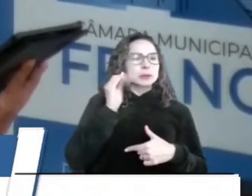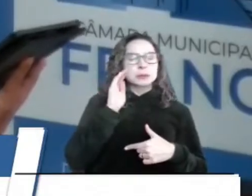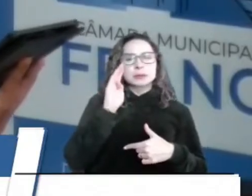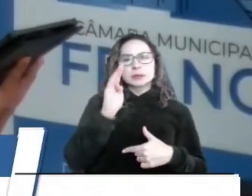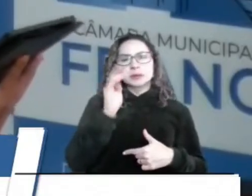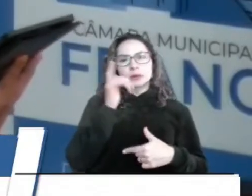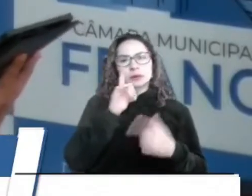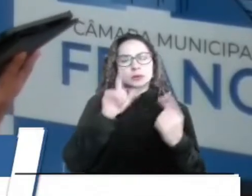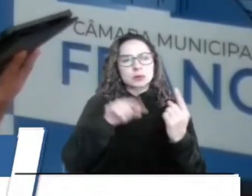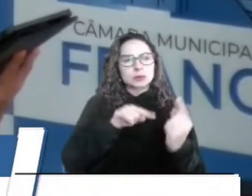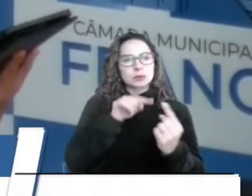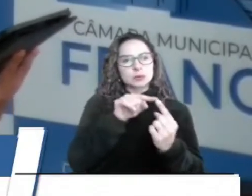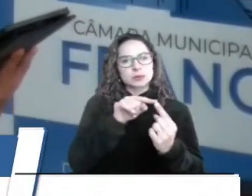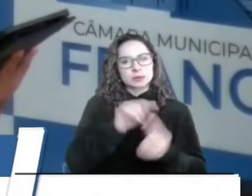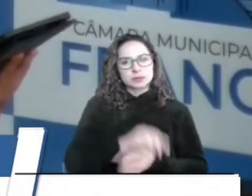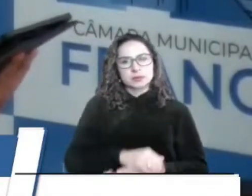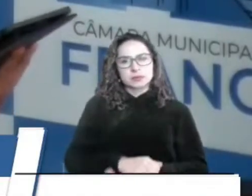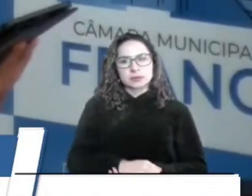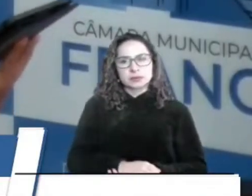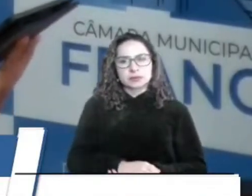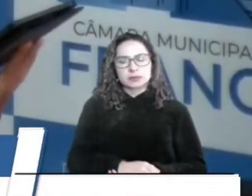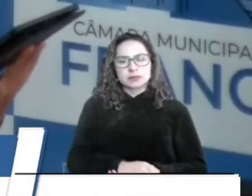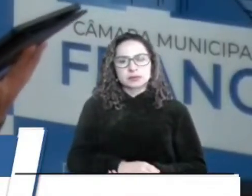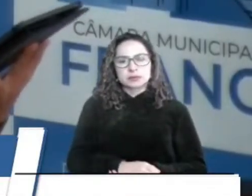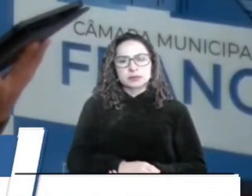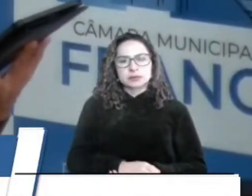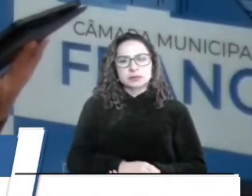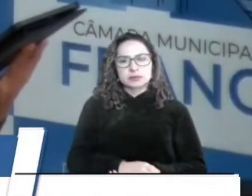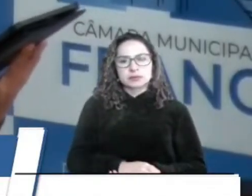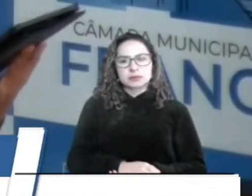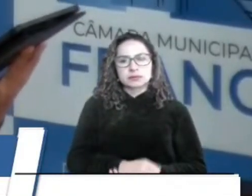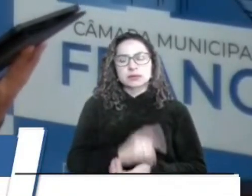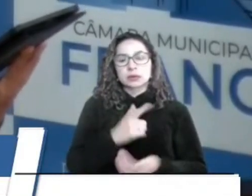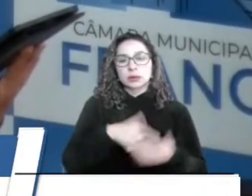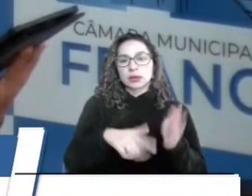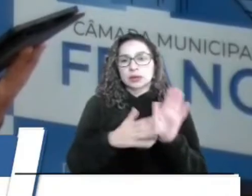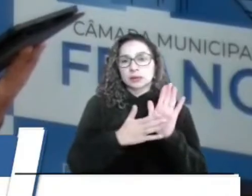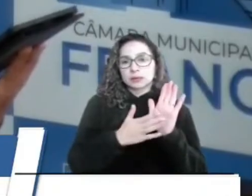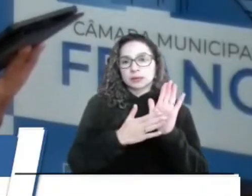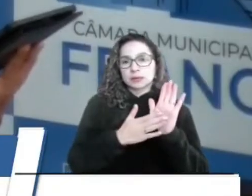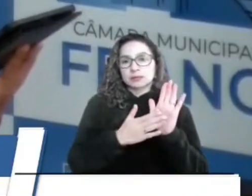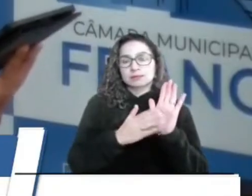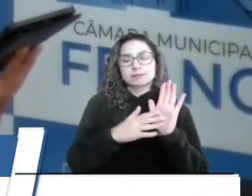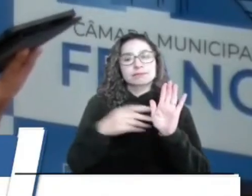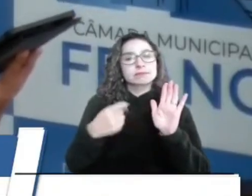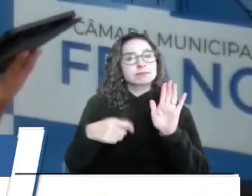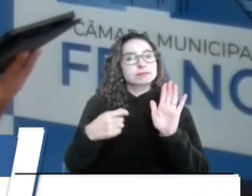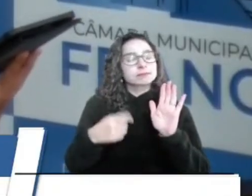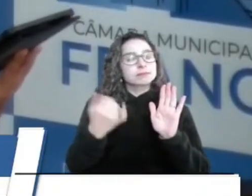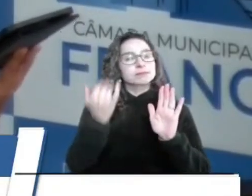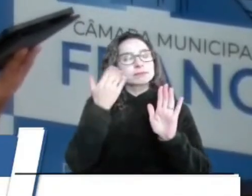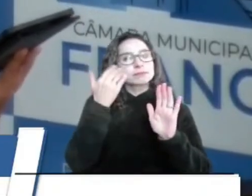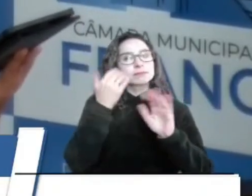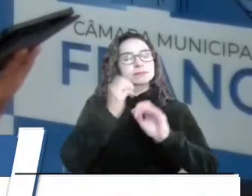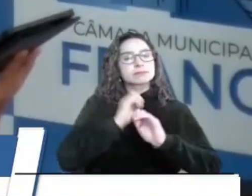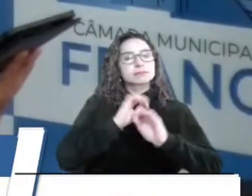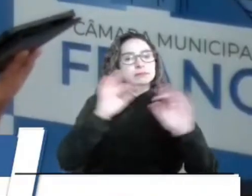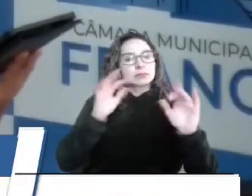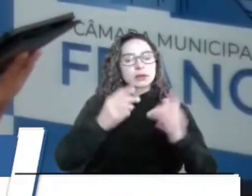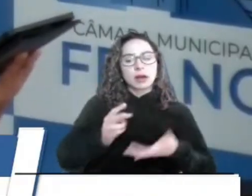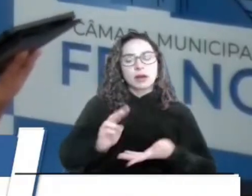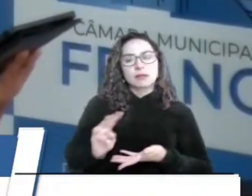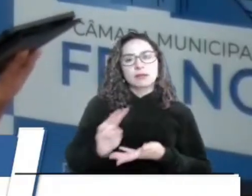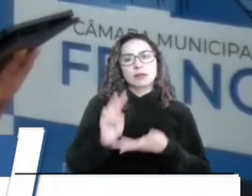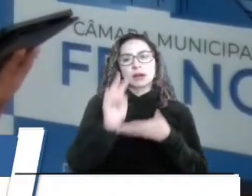esse objetivo. E dentro dessa proposta, é essencial compreender que a valorização